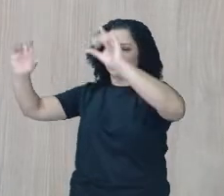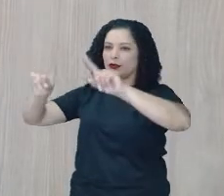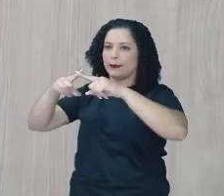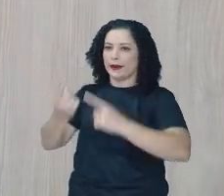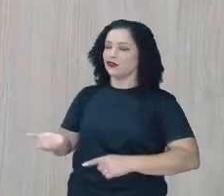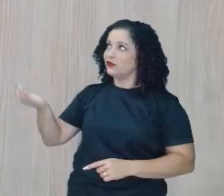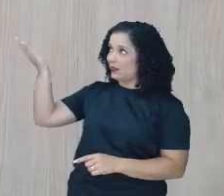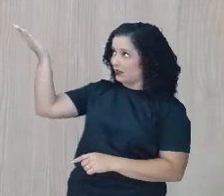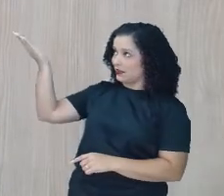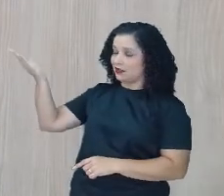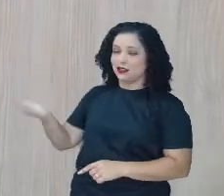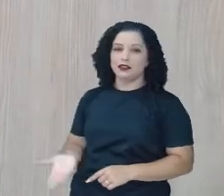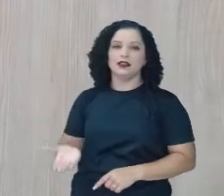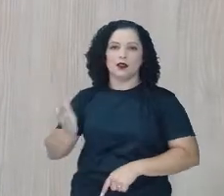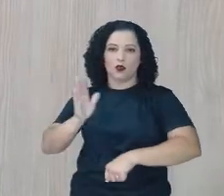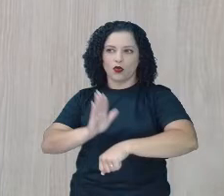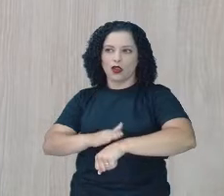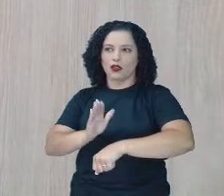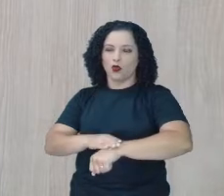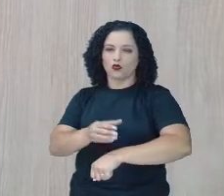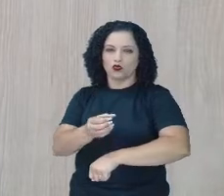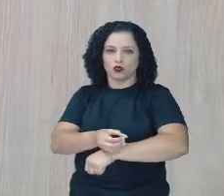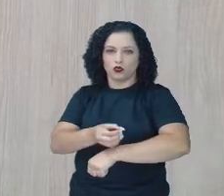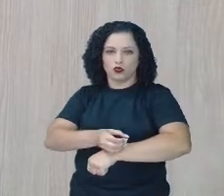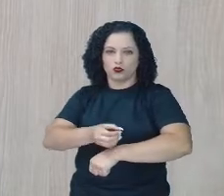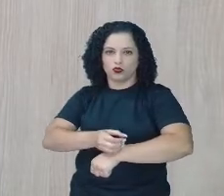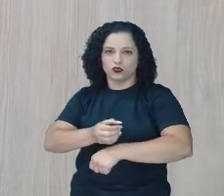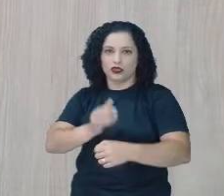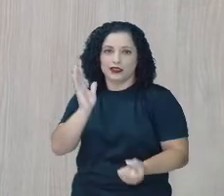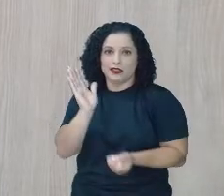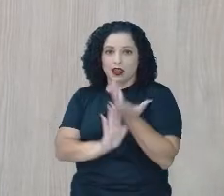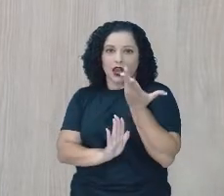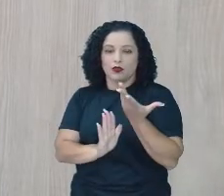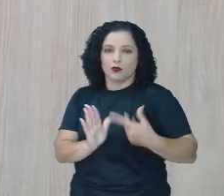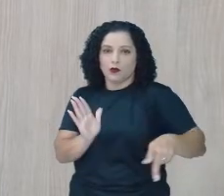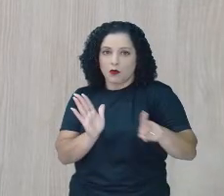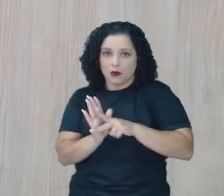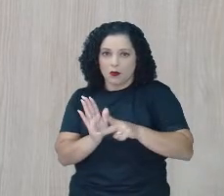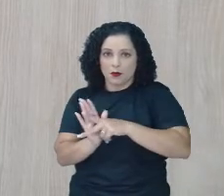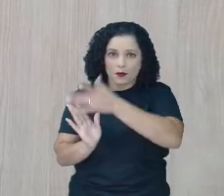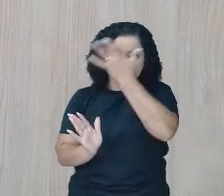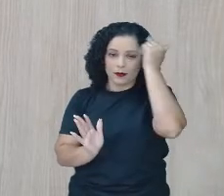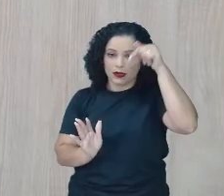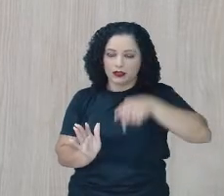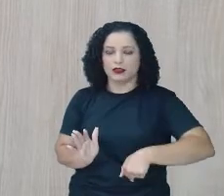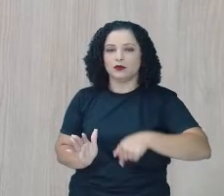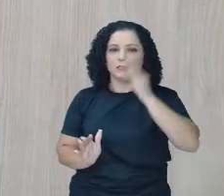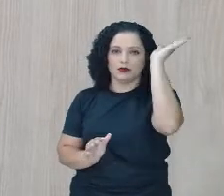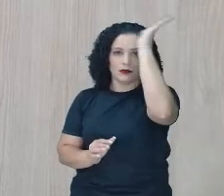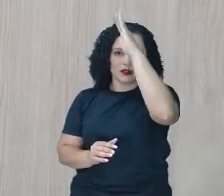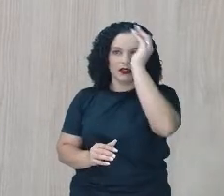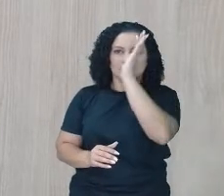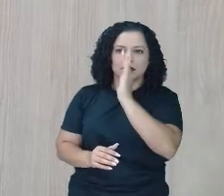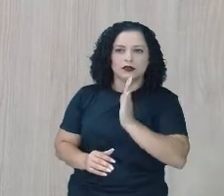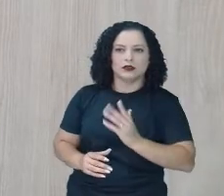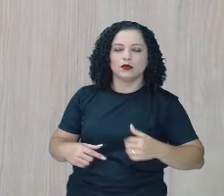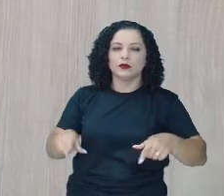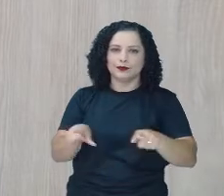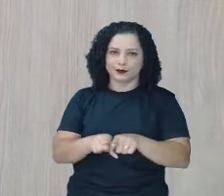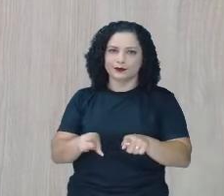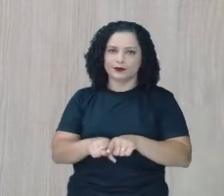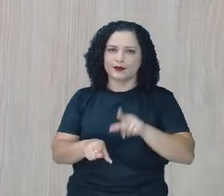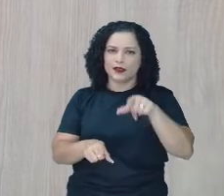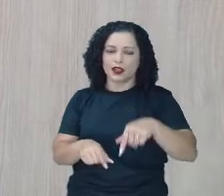foi inventado por Santos Dumont, nosso brasileiro. E esse relógio de pulso, que é o watch, também é o verbo to watch,